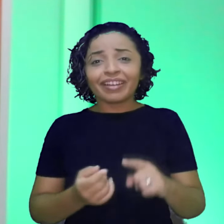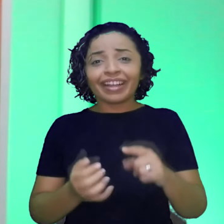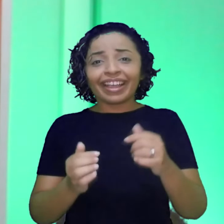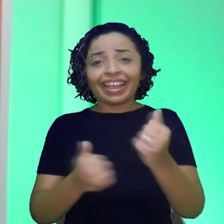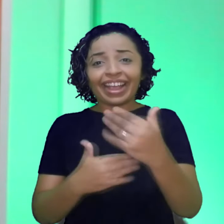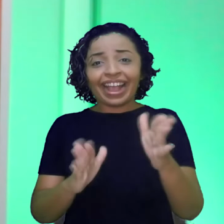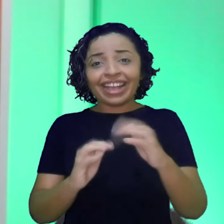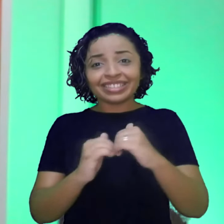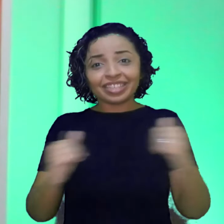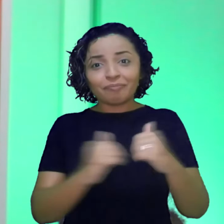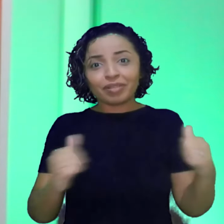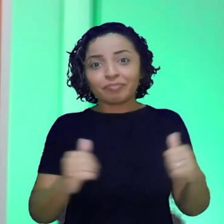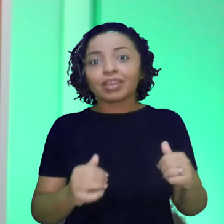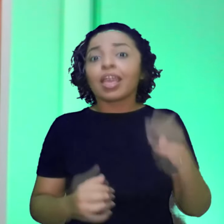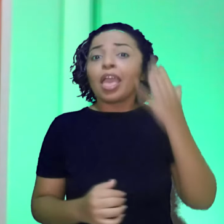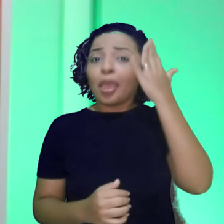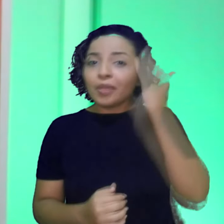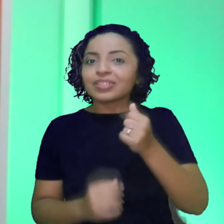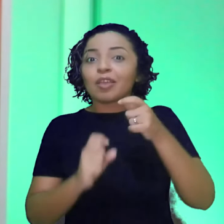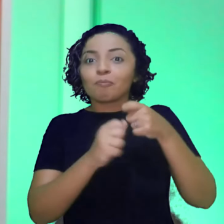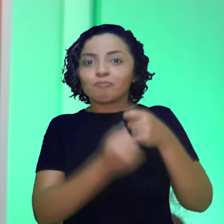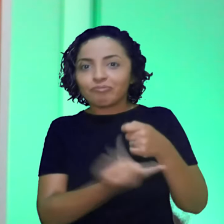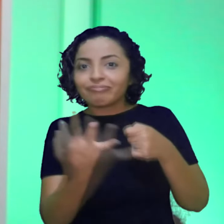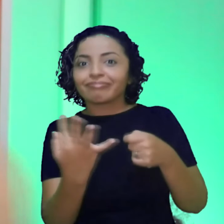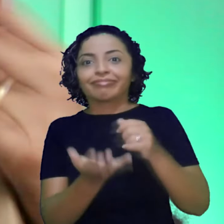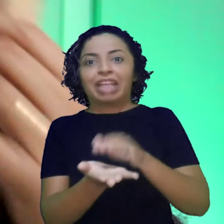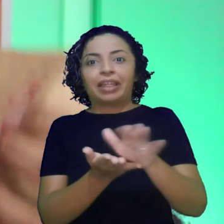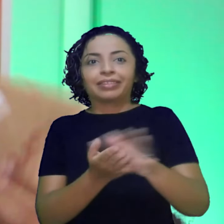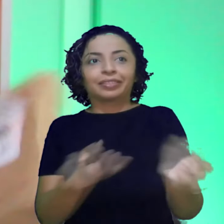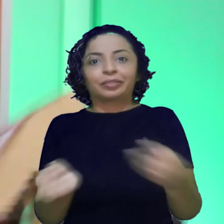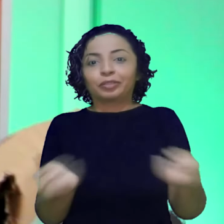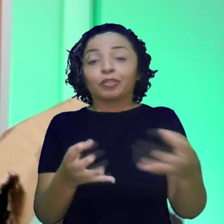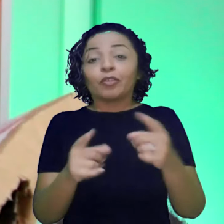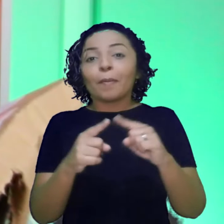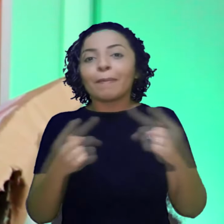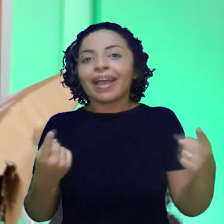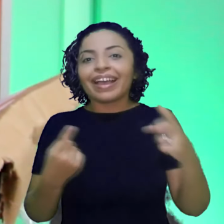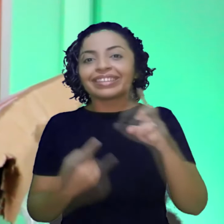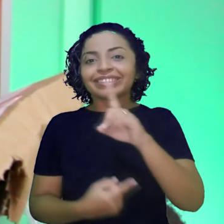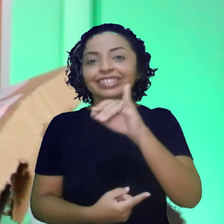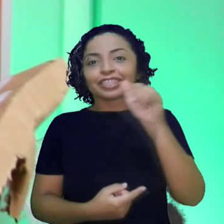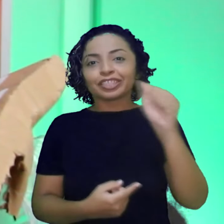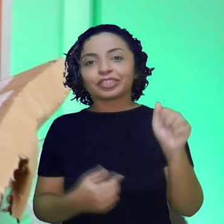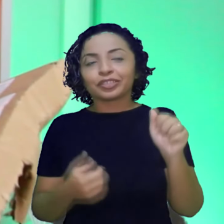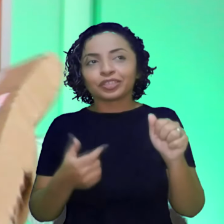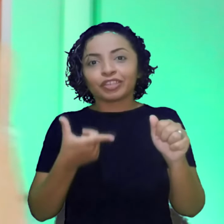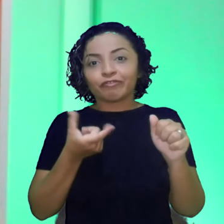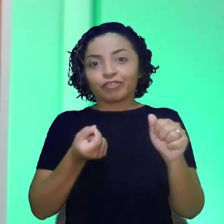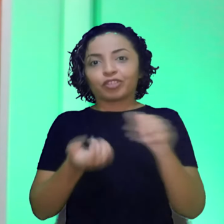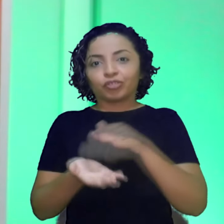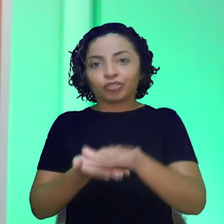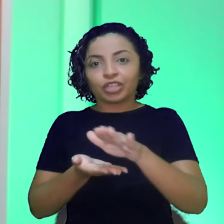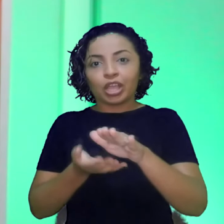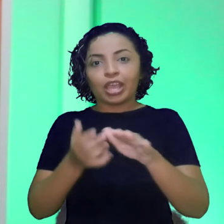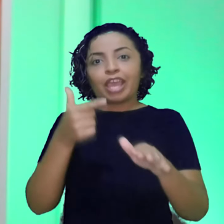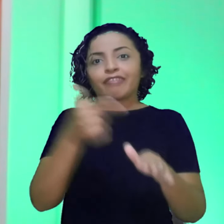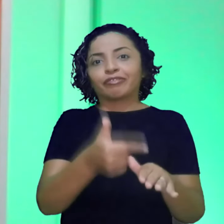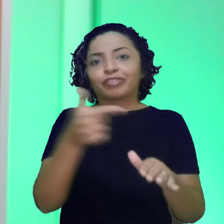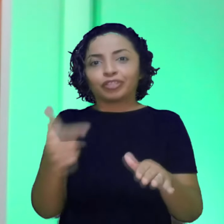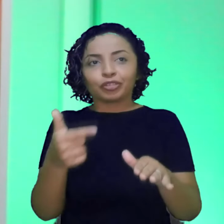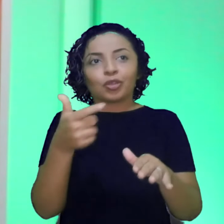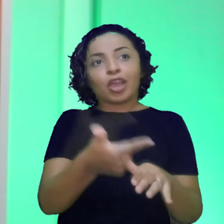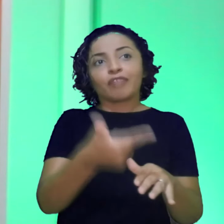caixas separadas. Eu sei que eles têm vários lançamentos no mês, mas às vezes tem uma data aqui de envio, por exemplo, dia 20, a outra no dia